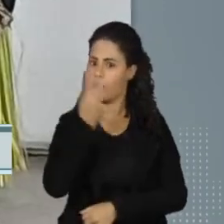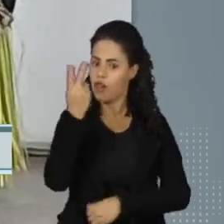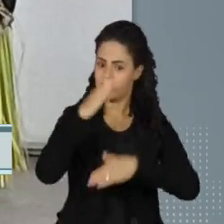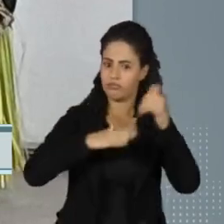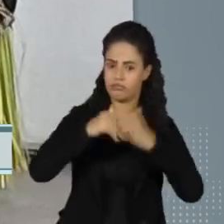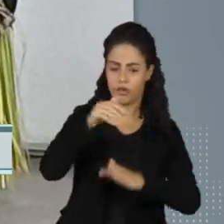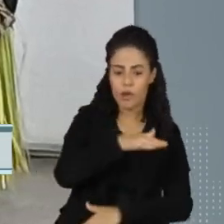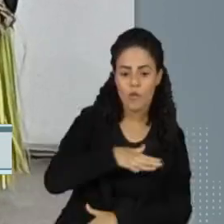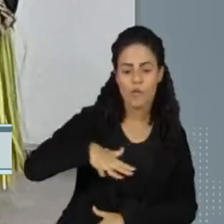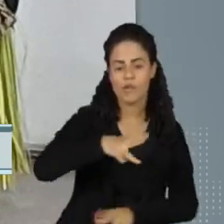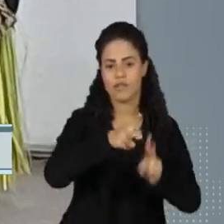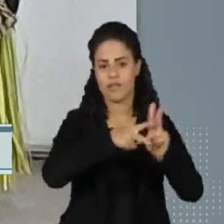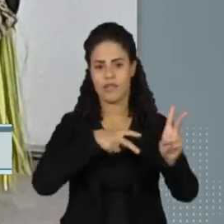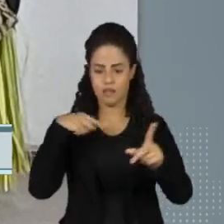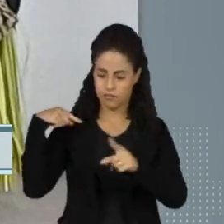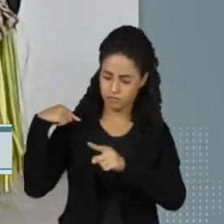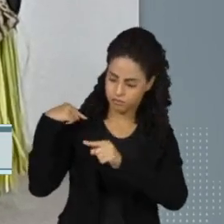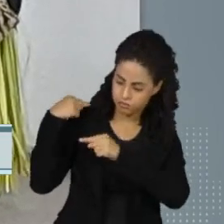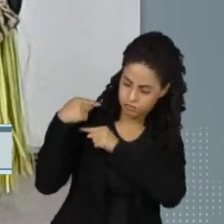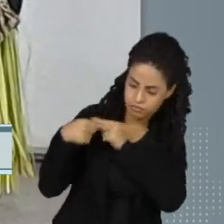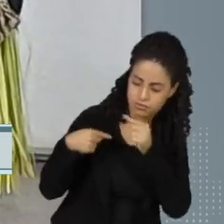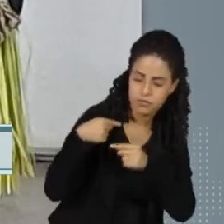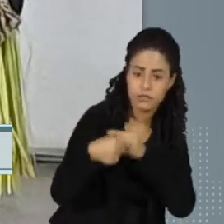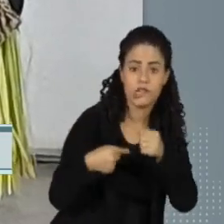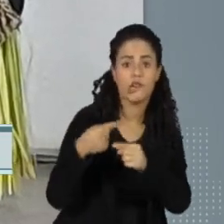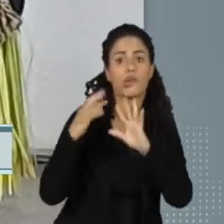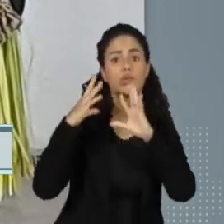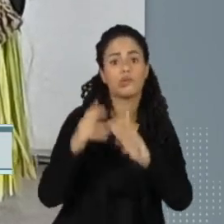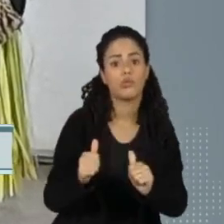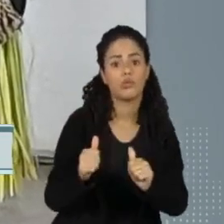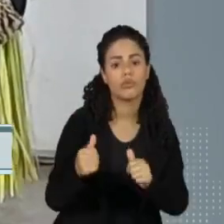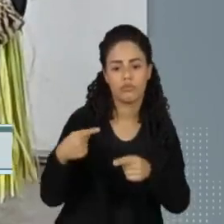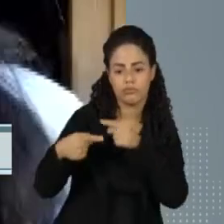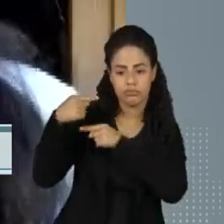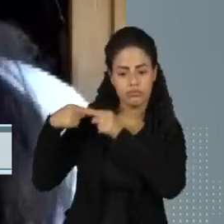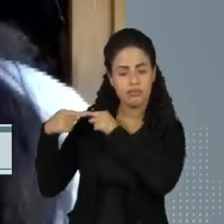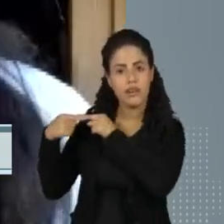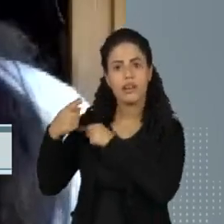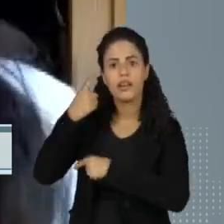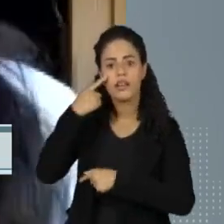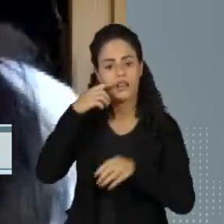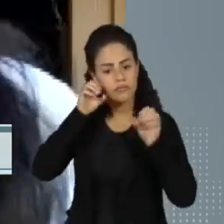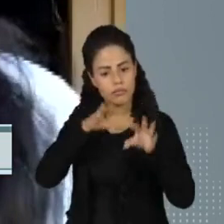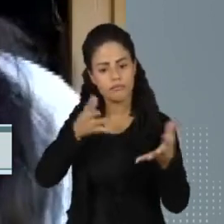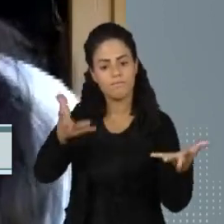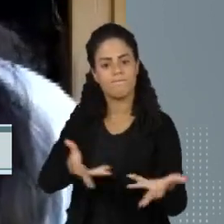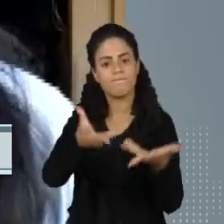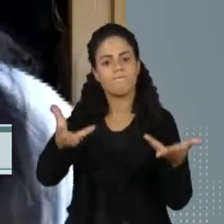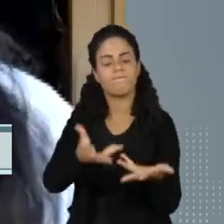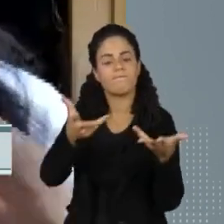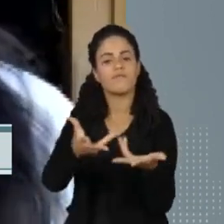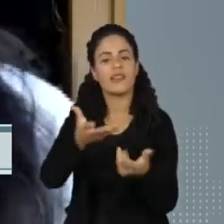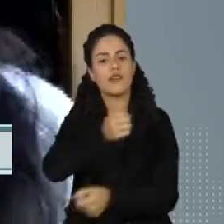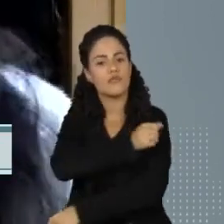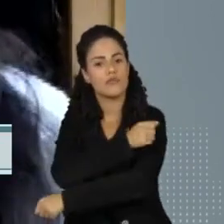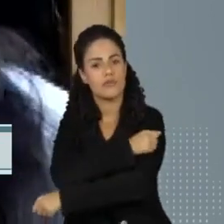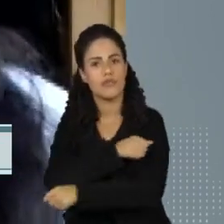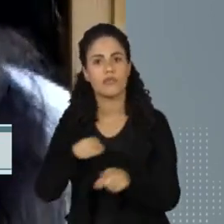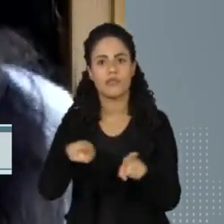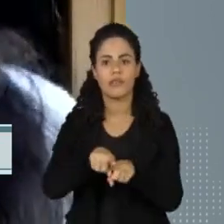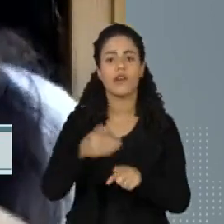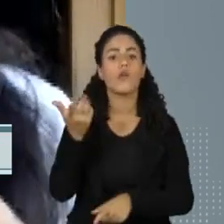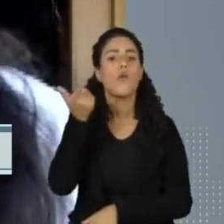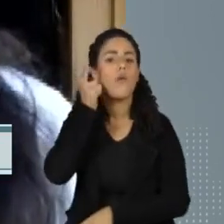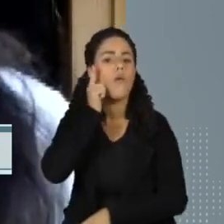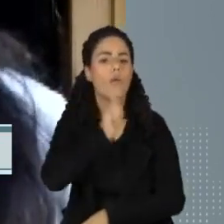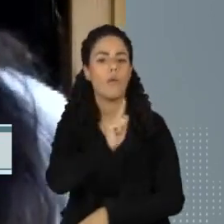o território e seus ancestrais. Pratico com os alunos e incentivo, trazendo para dentro da sala